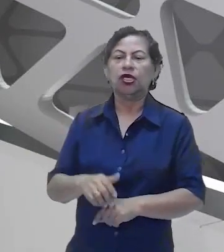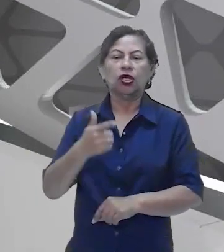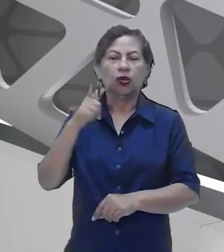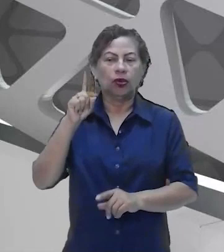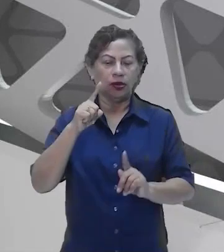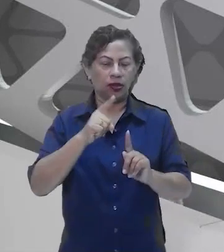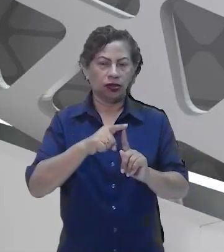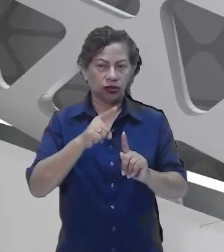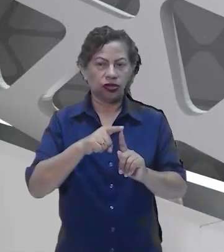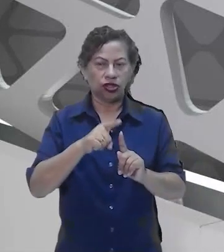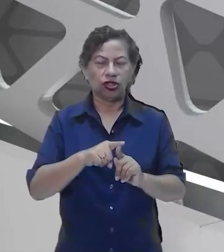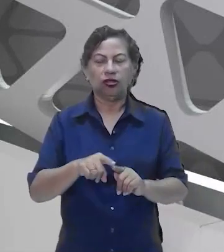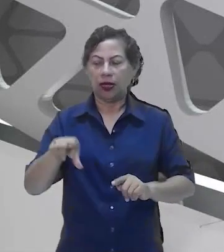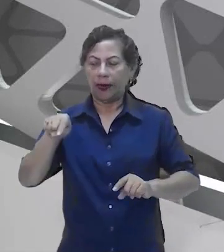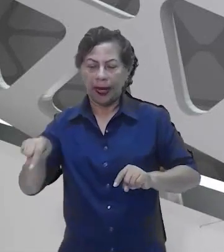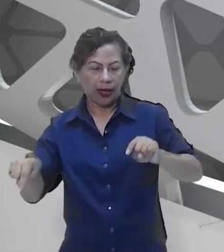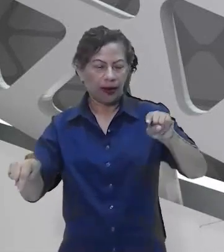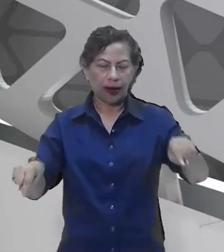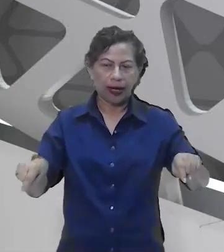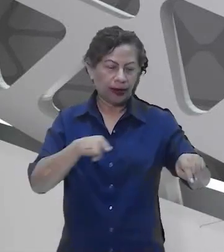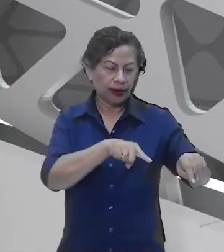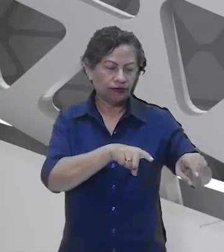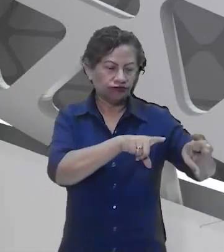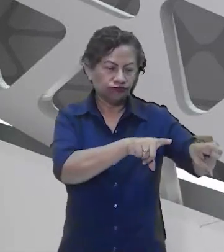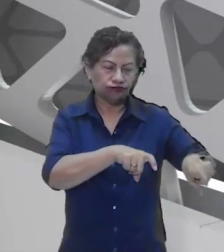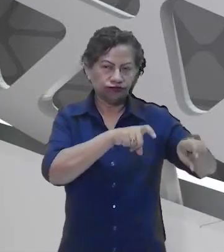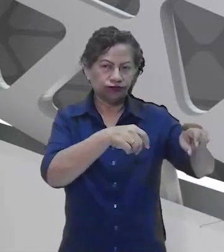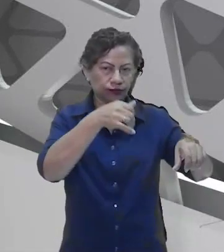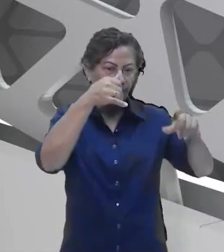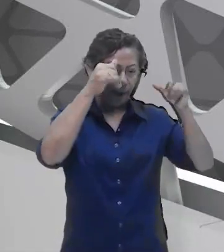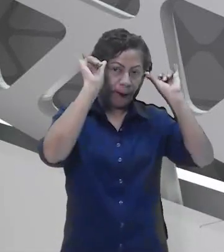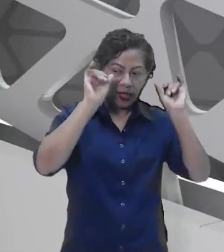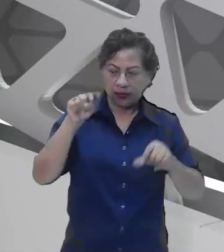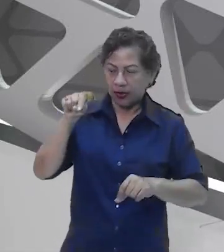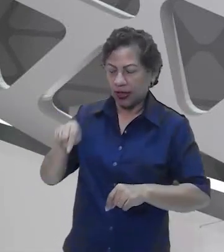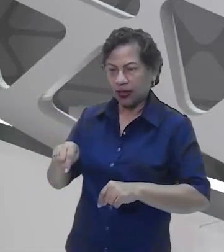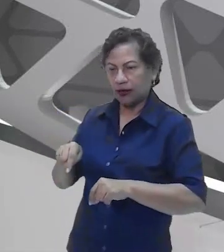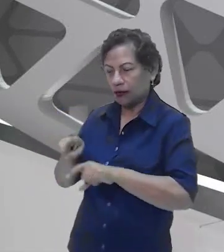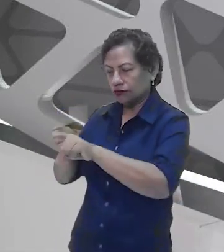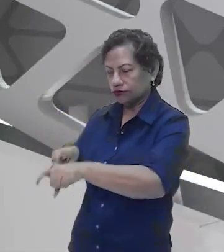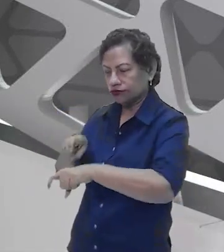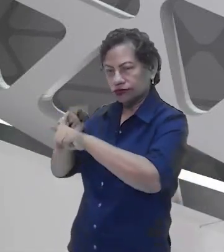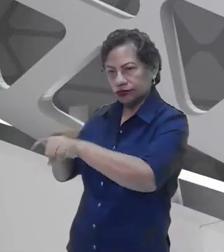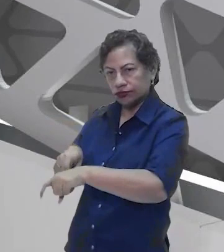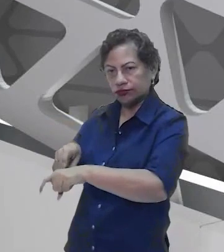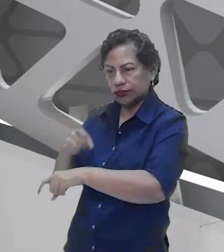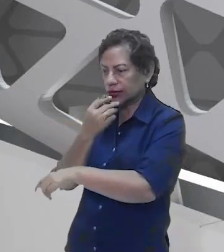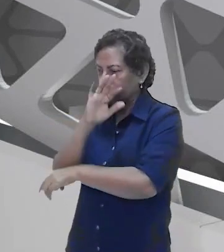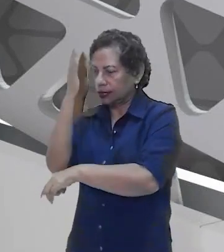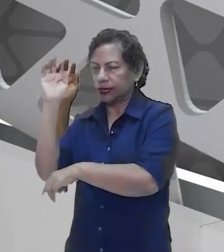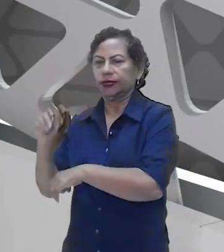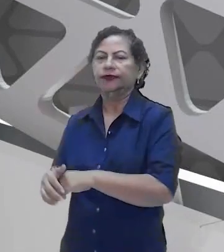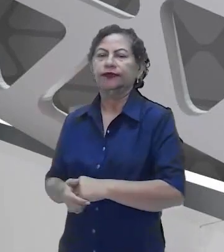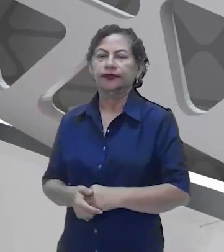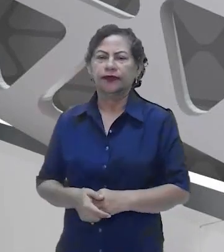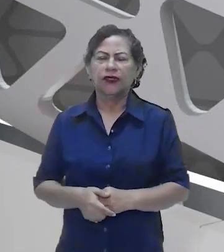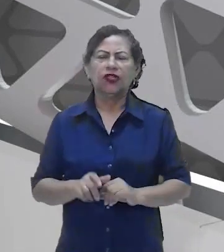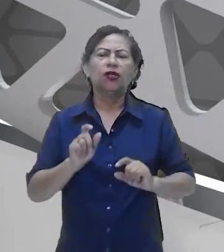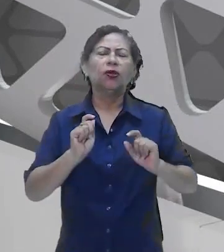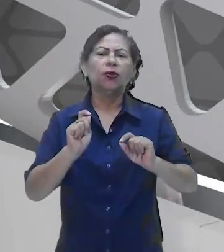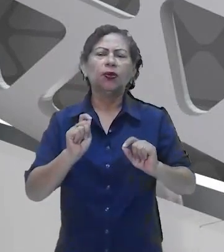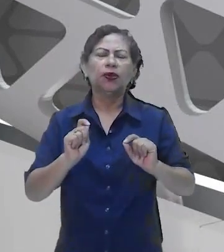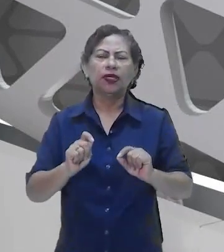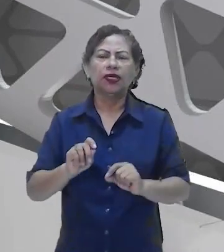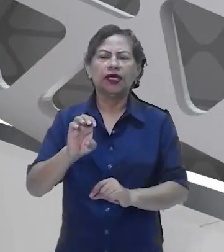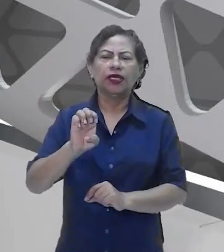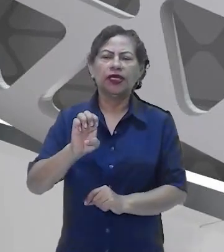agricultura e pecuária é o chamado êxodo rural. Vamos ver? E o que é o êxodo rural, professor? É a saída do